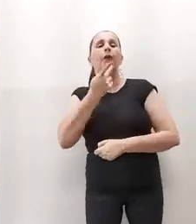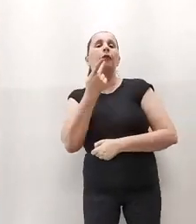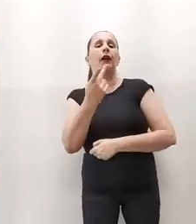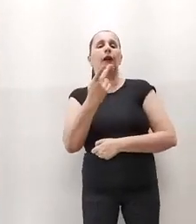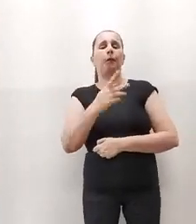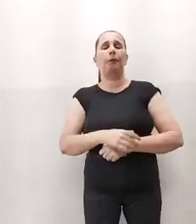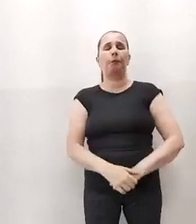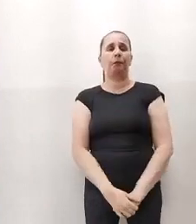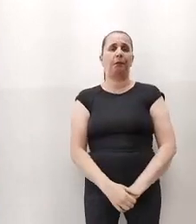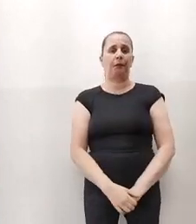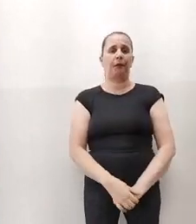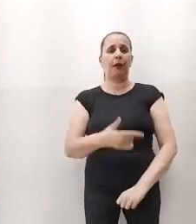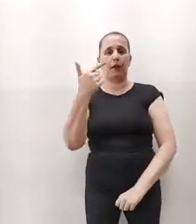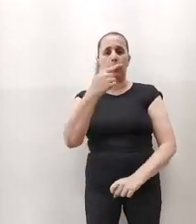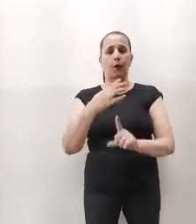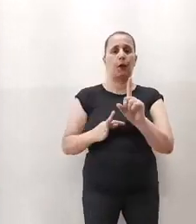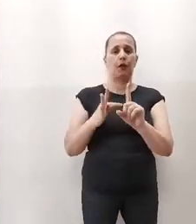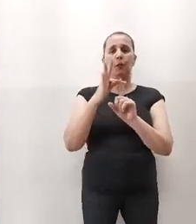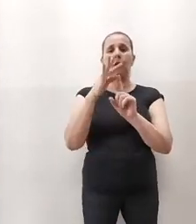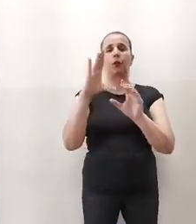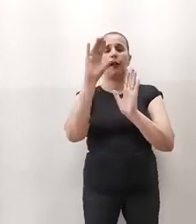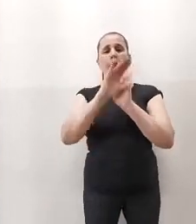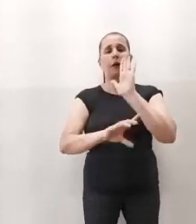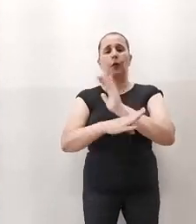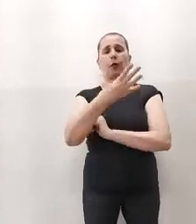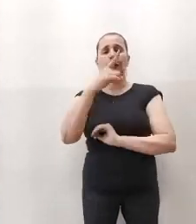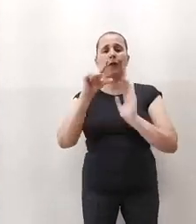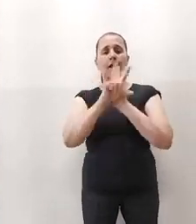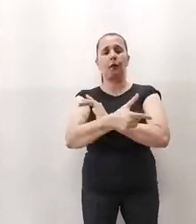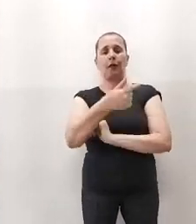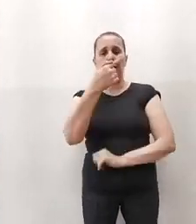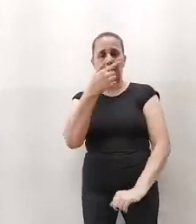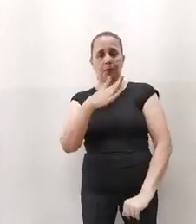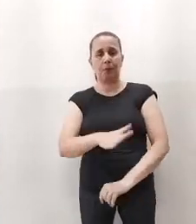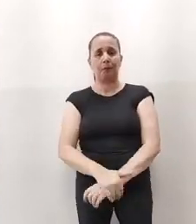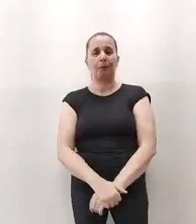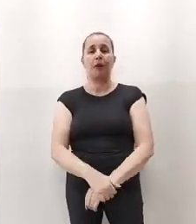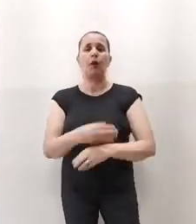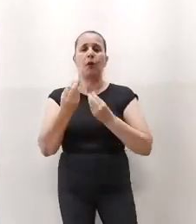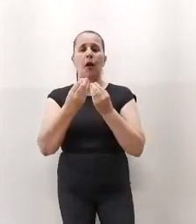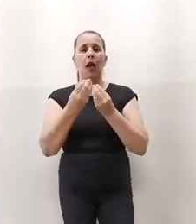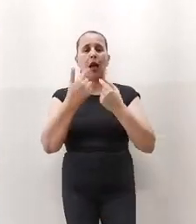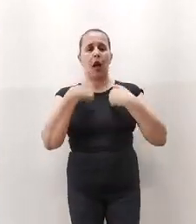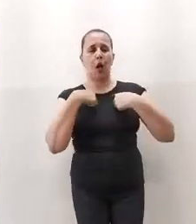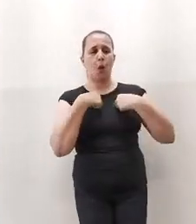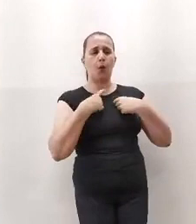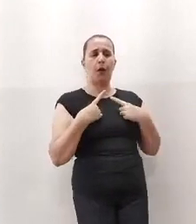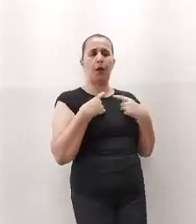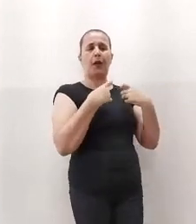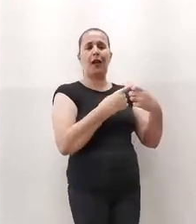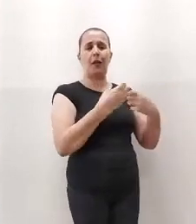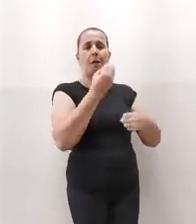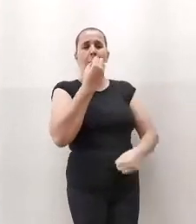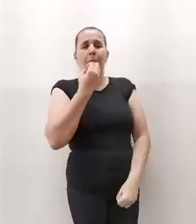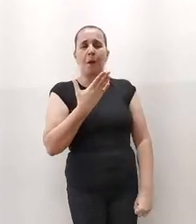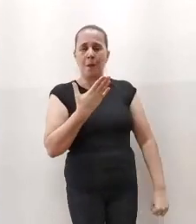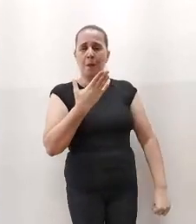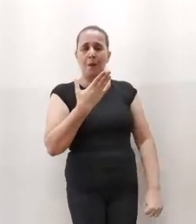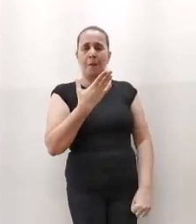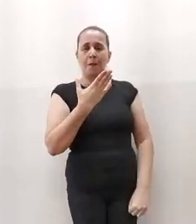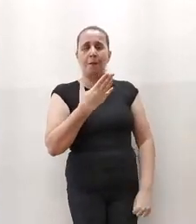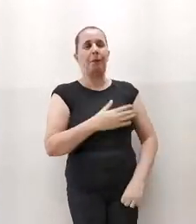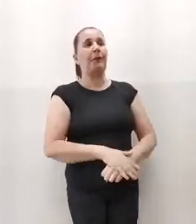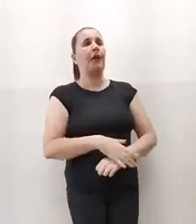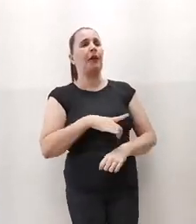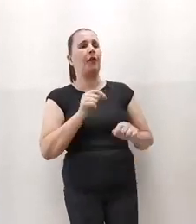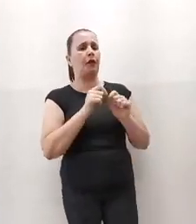em 2 Timóteo capítulo 4, versículo 7. Ele fala assim: combati o bom combate,